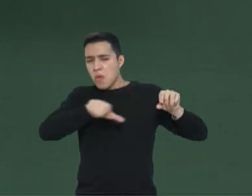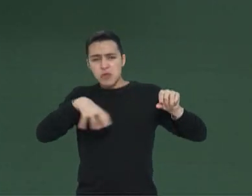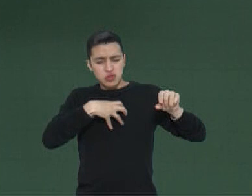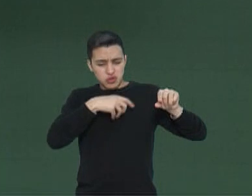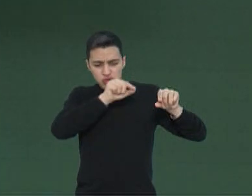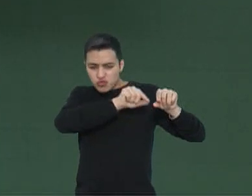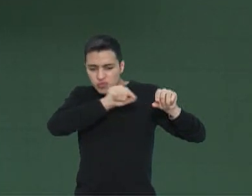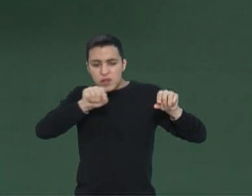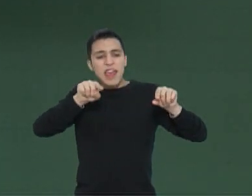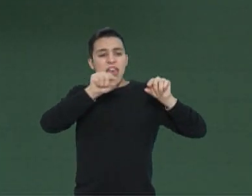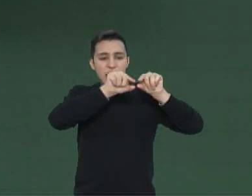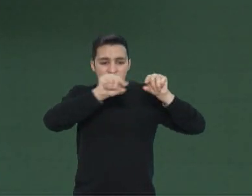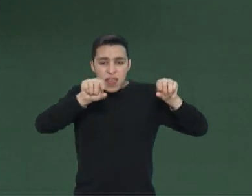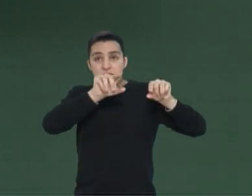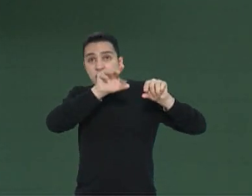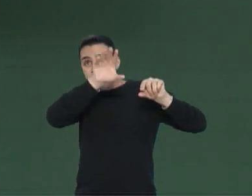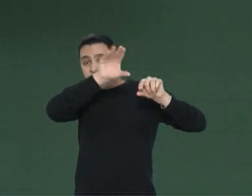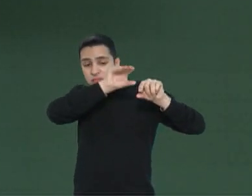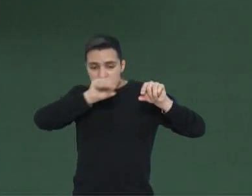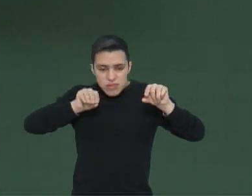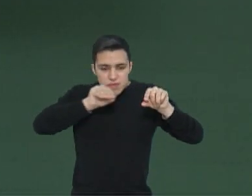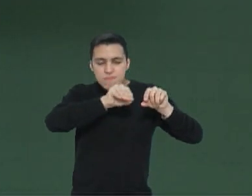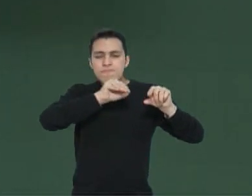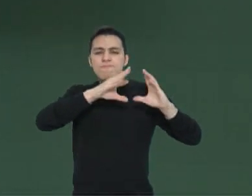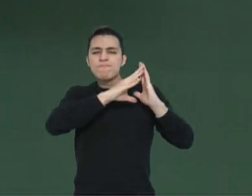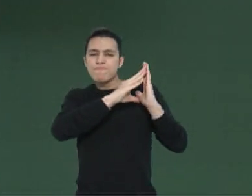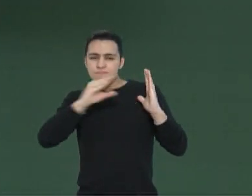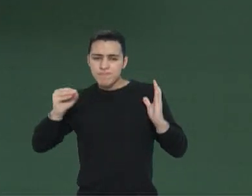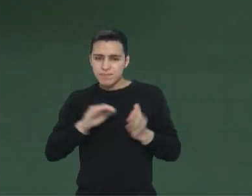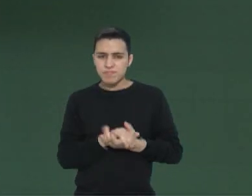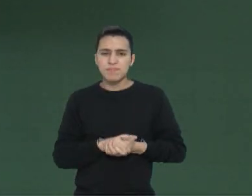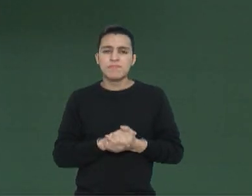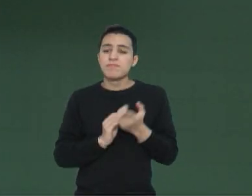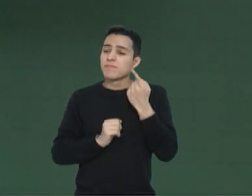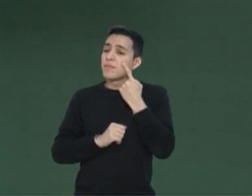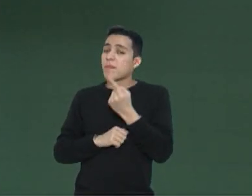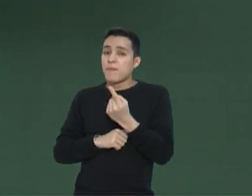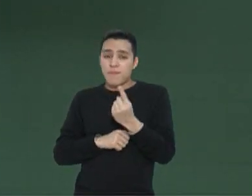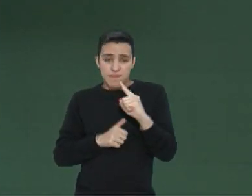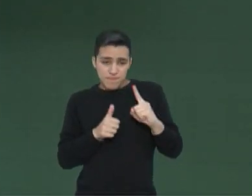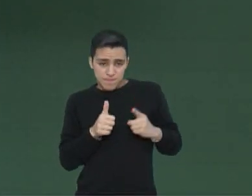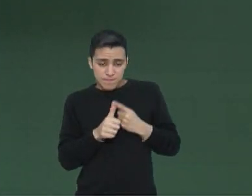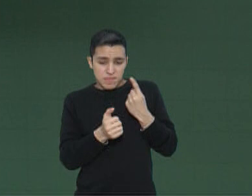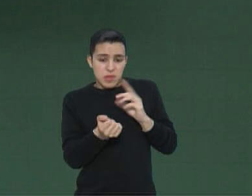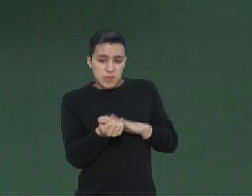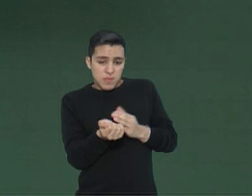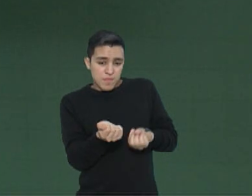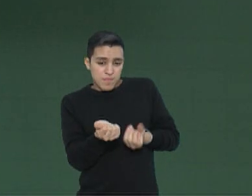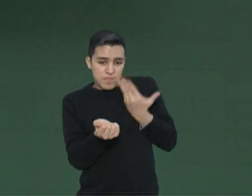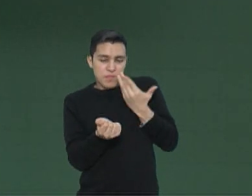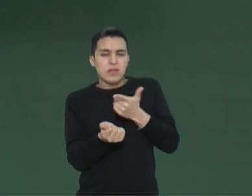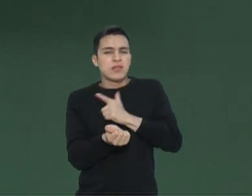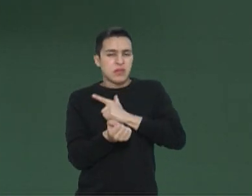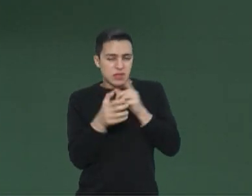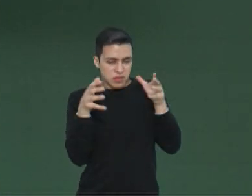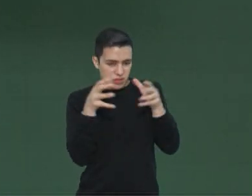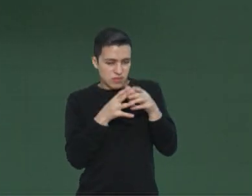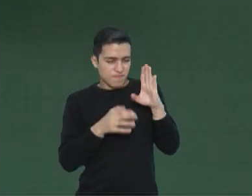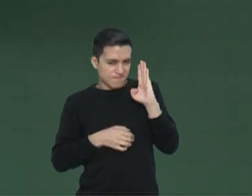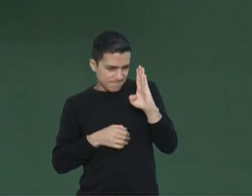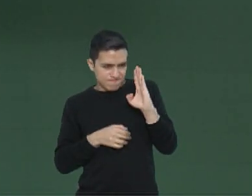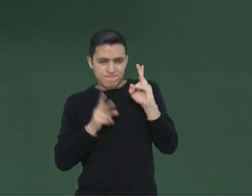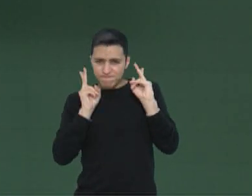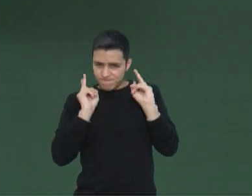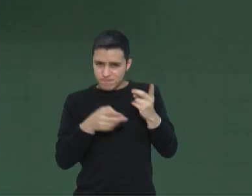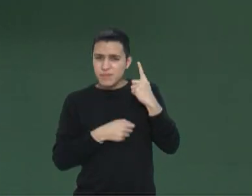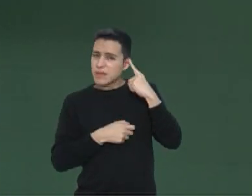compasso. Observem que na primeira pulsação nós temos o grupo B fazendo o